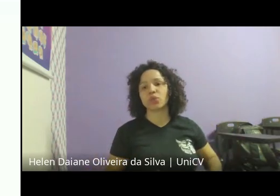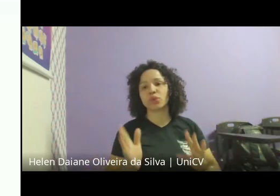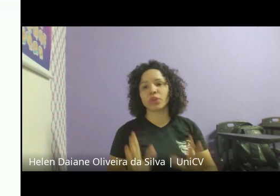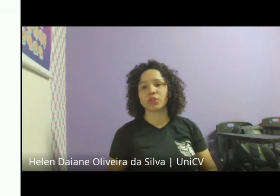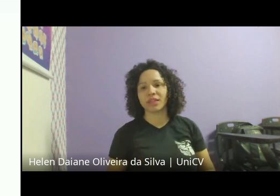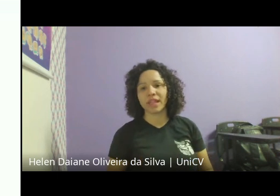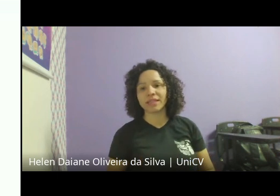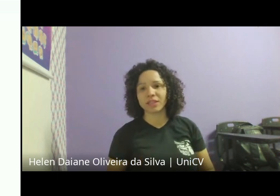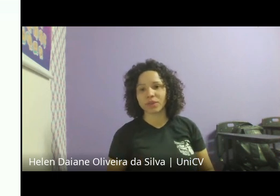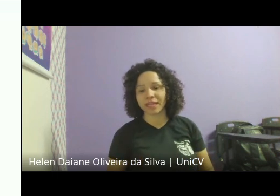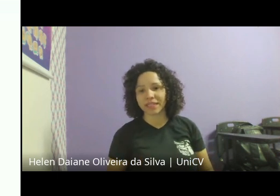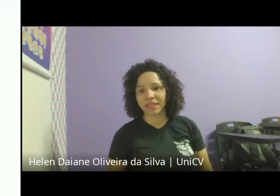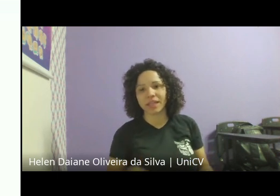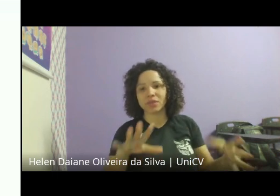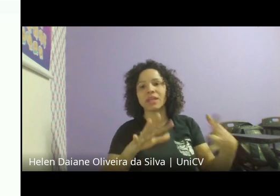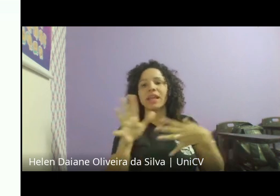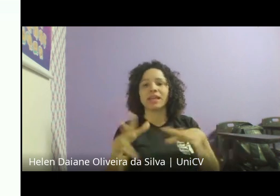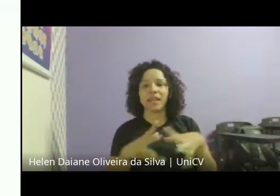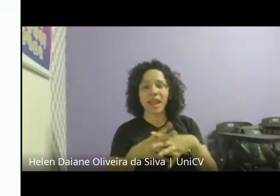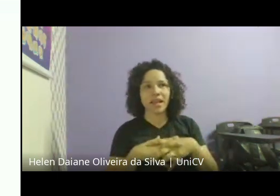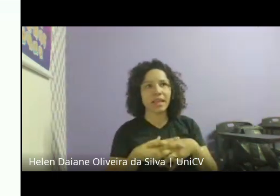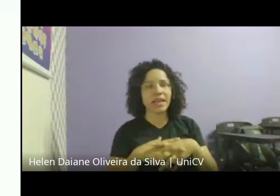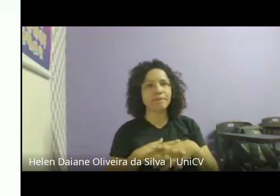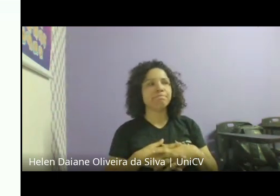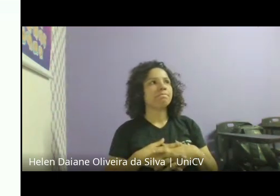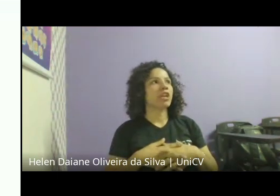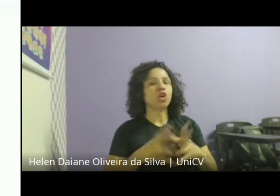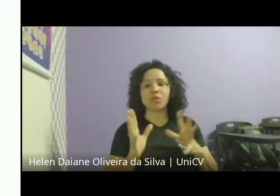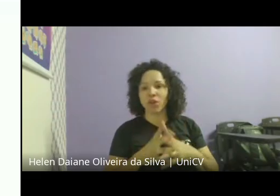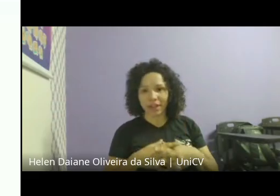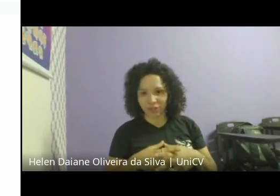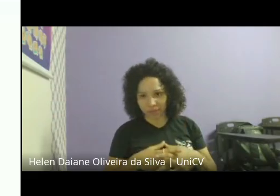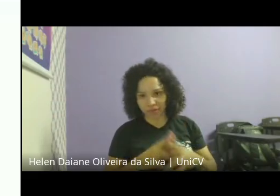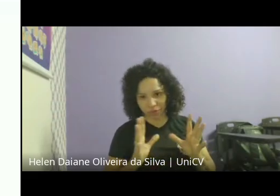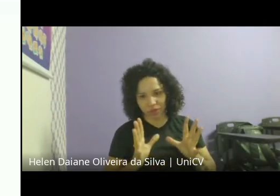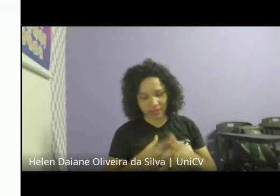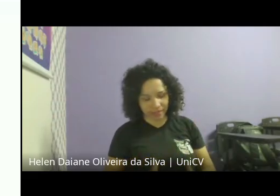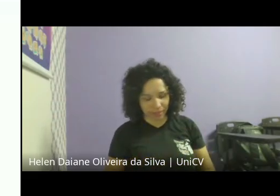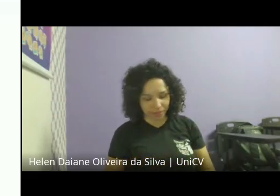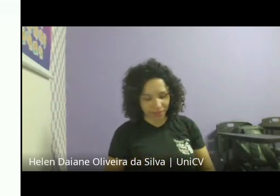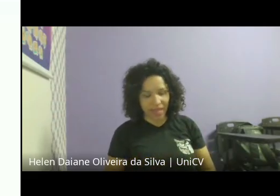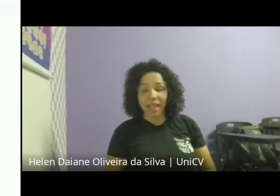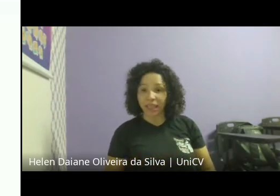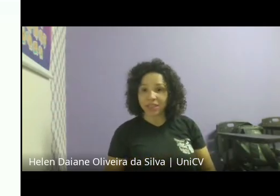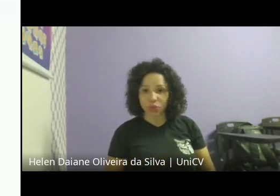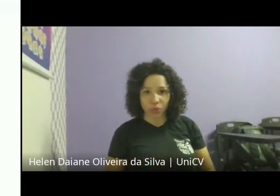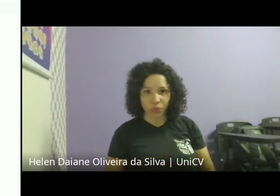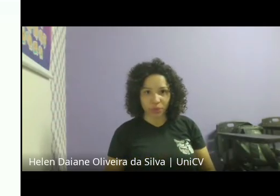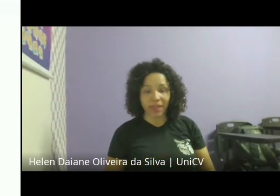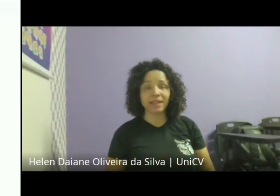e do surdo que só tem acesso aos sinais caseiros que ele combinou ali com a família, vamos dizer assim.